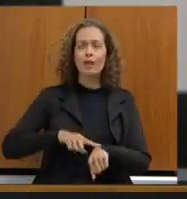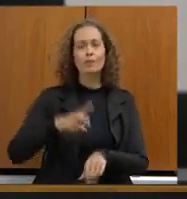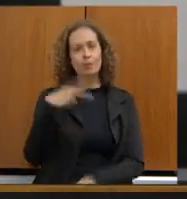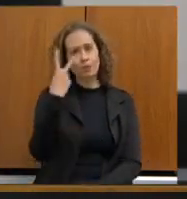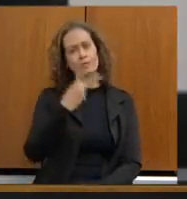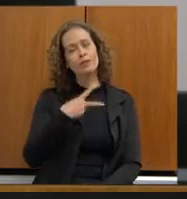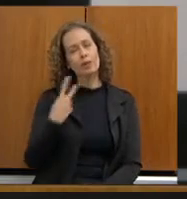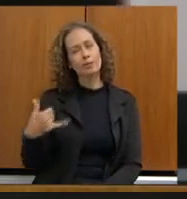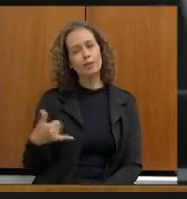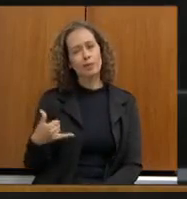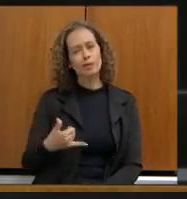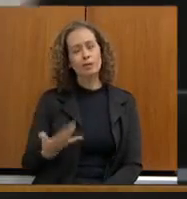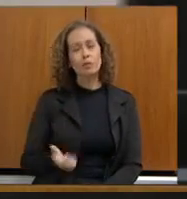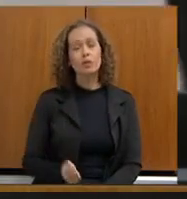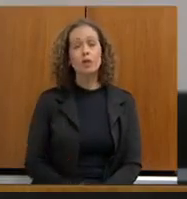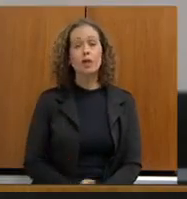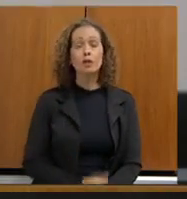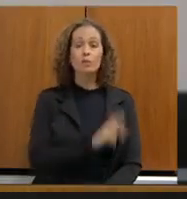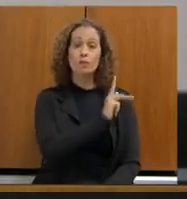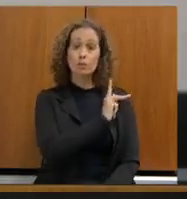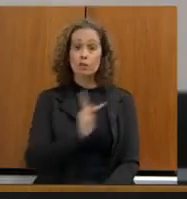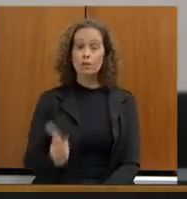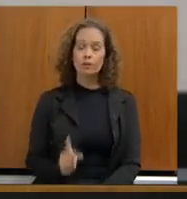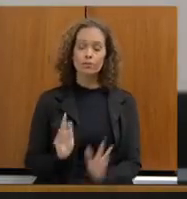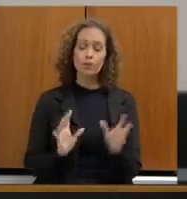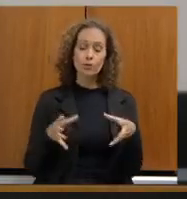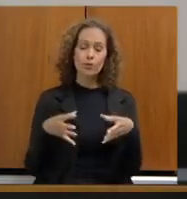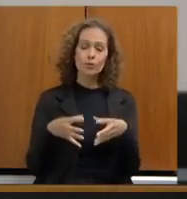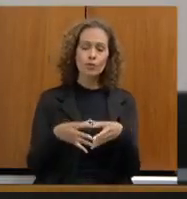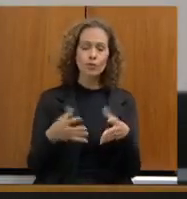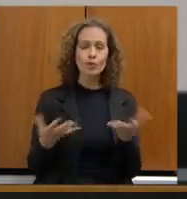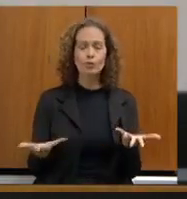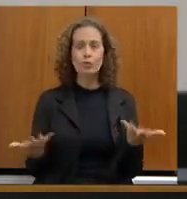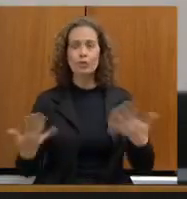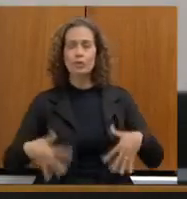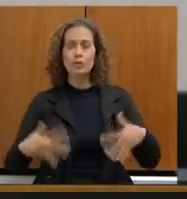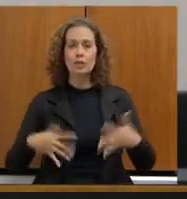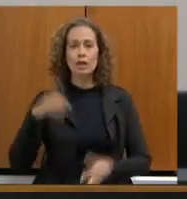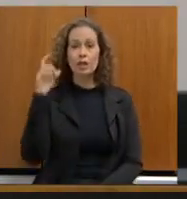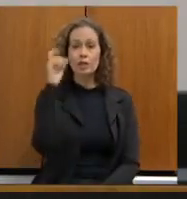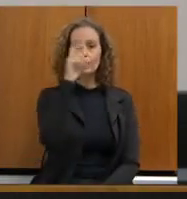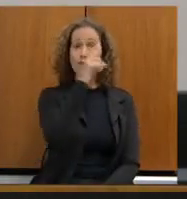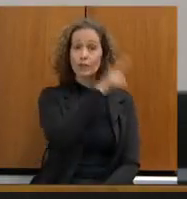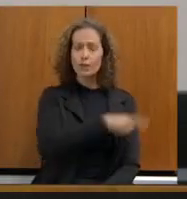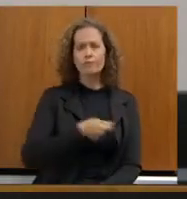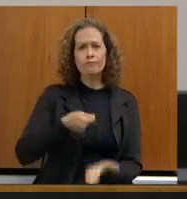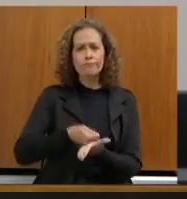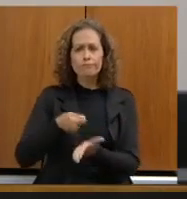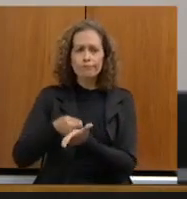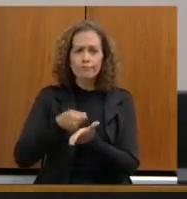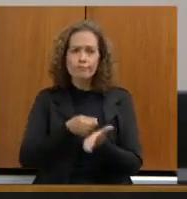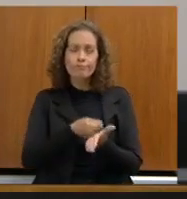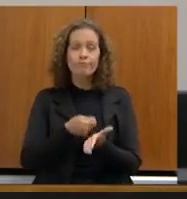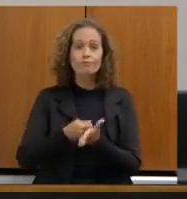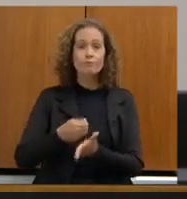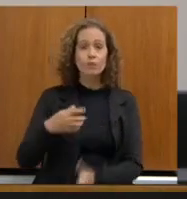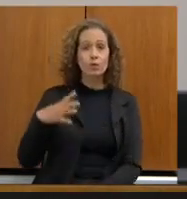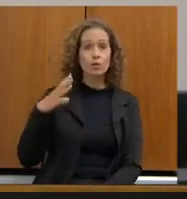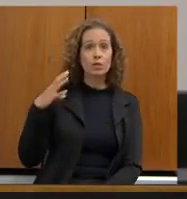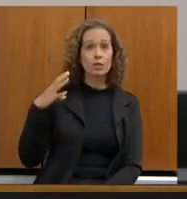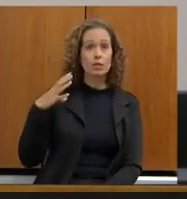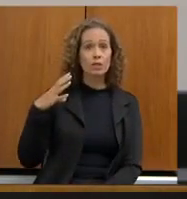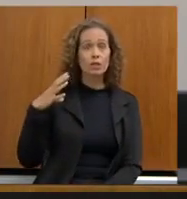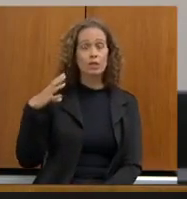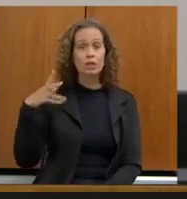presidente da Comissão fica não é uma situação muito difícil de ficar cobrando dos que mais parlamentares